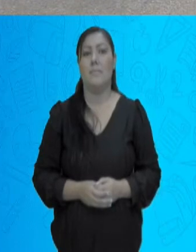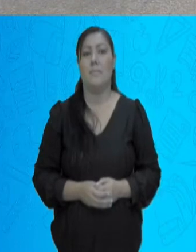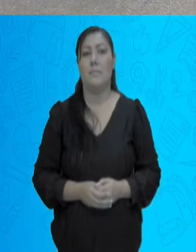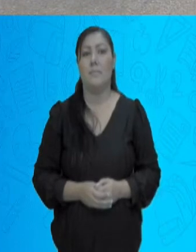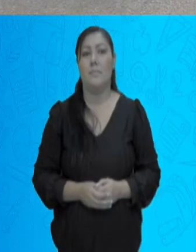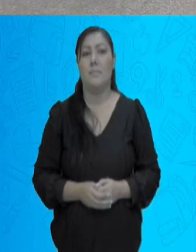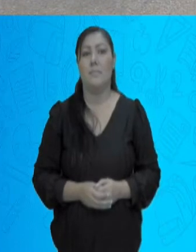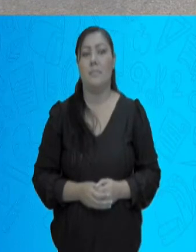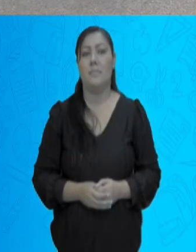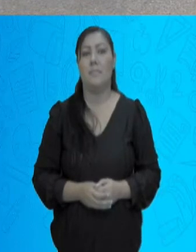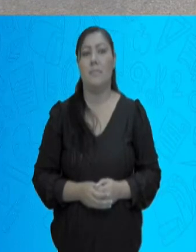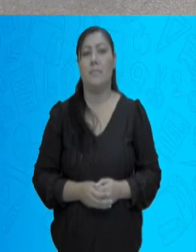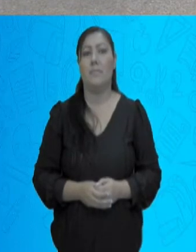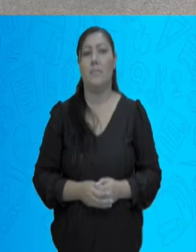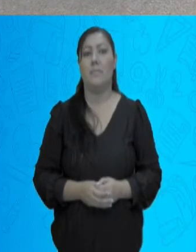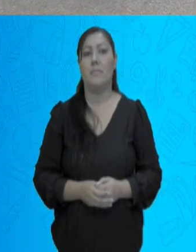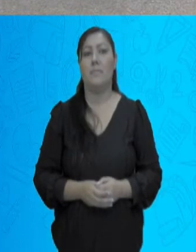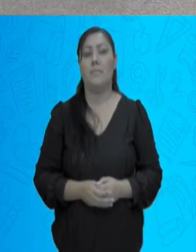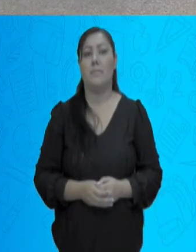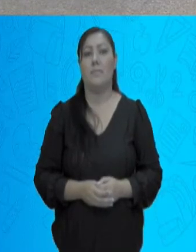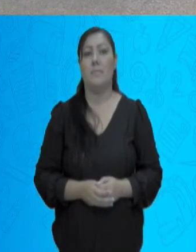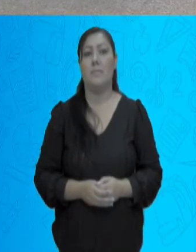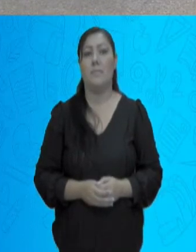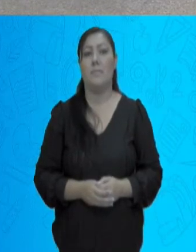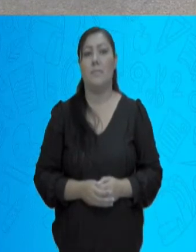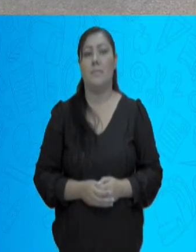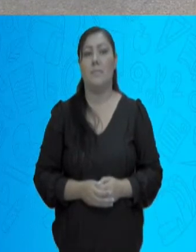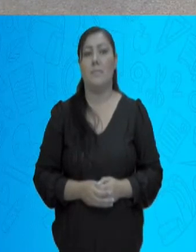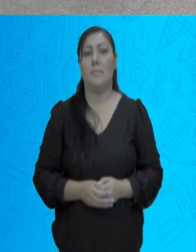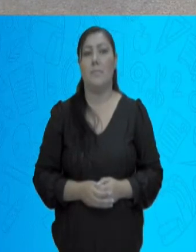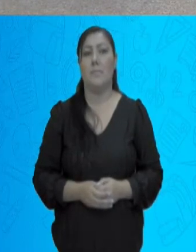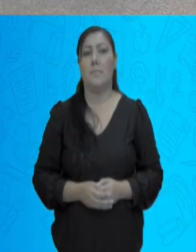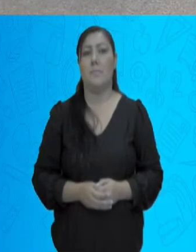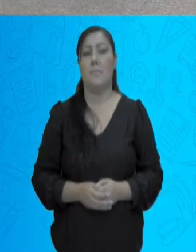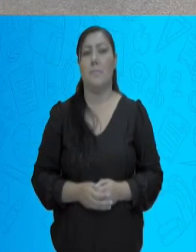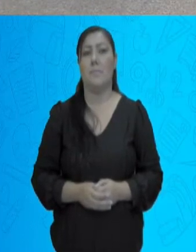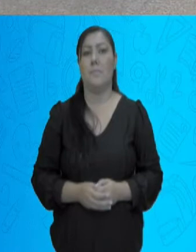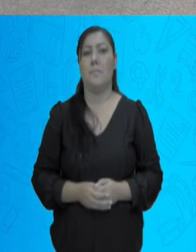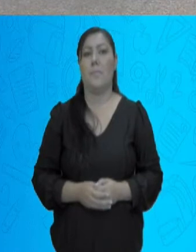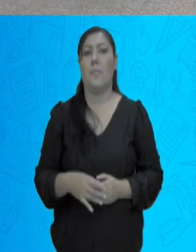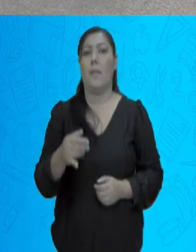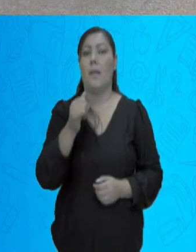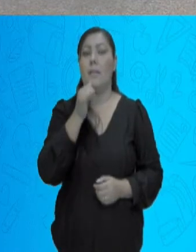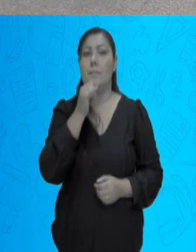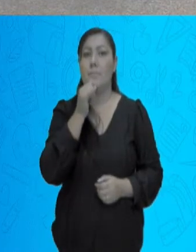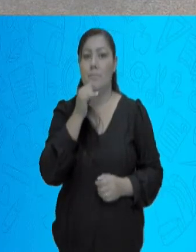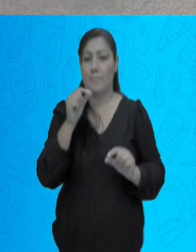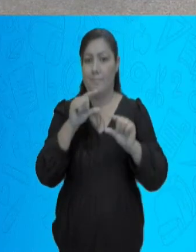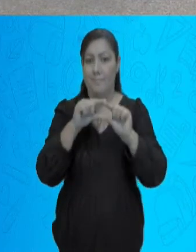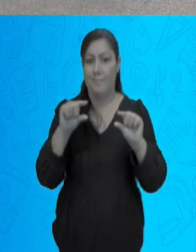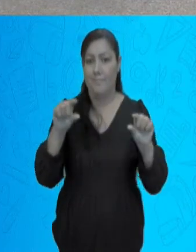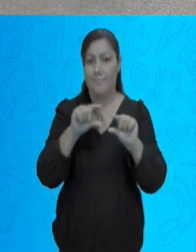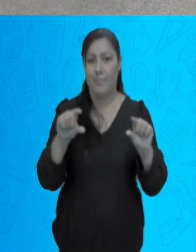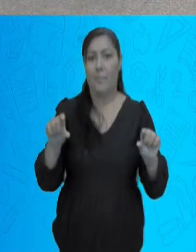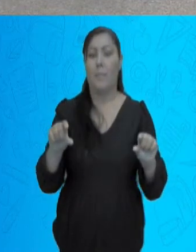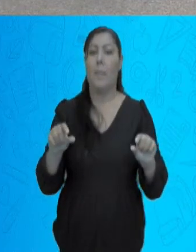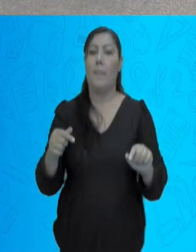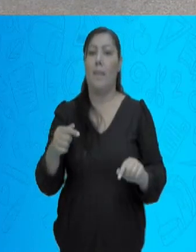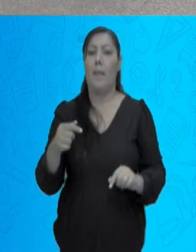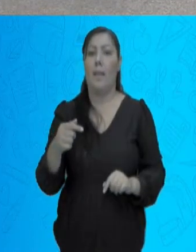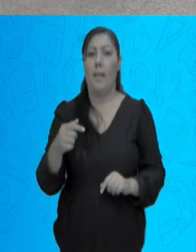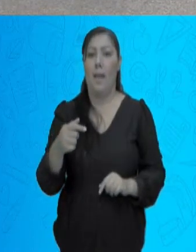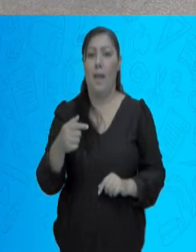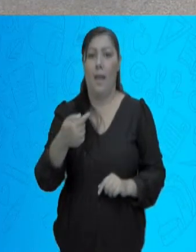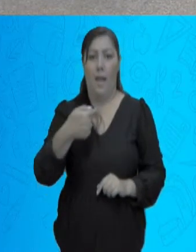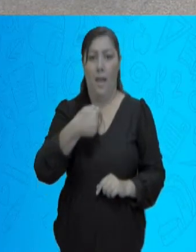exercendo uma função de nome, de substantivo. Por exemplo, a frase eu quero, eu quero. Você